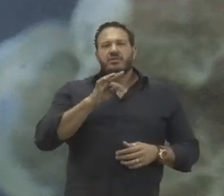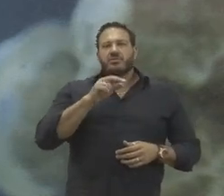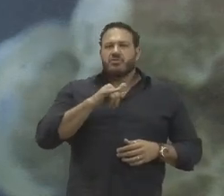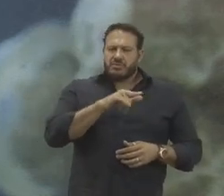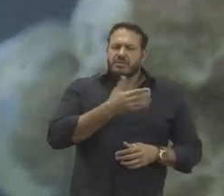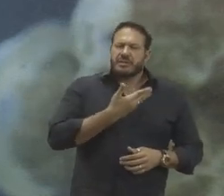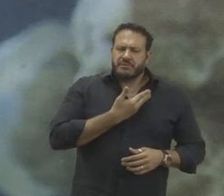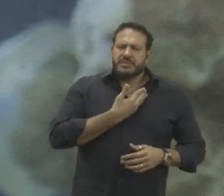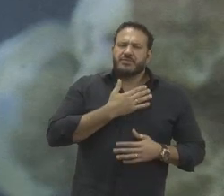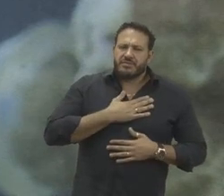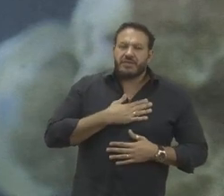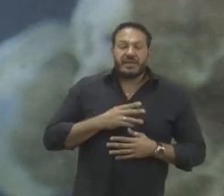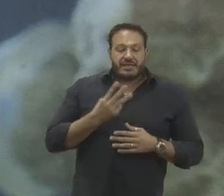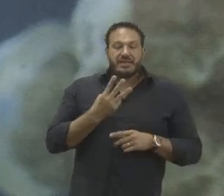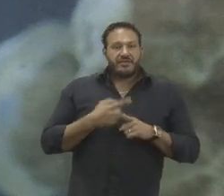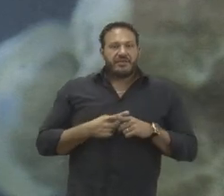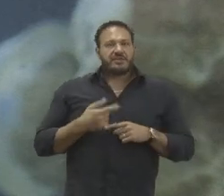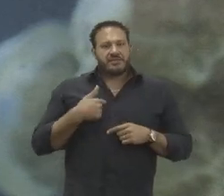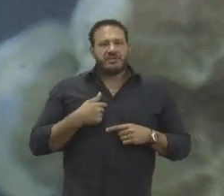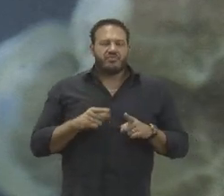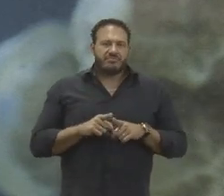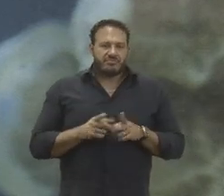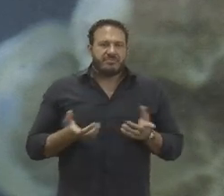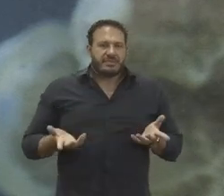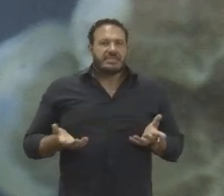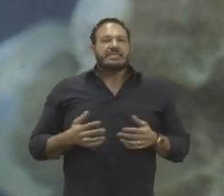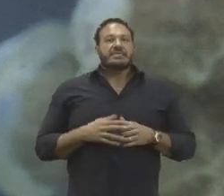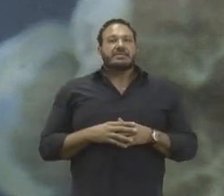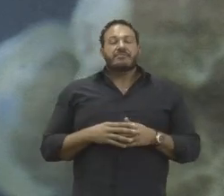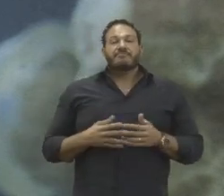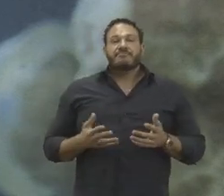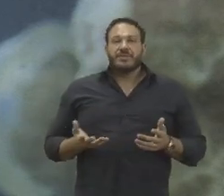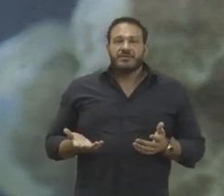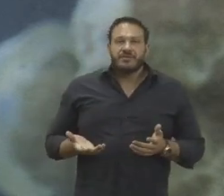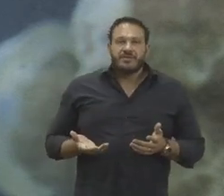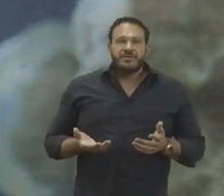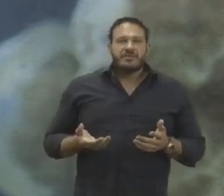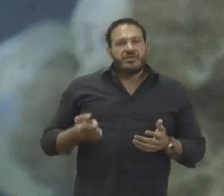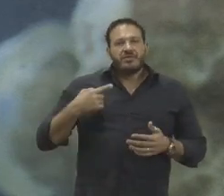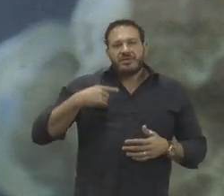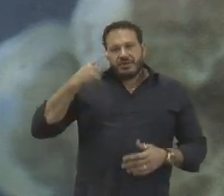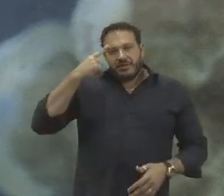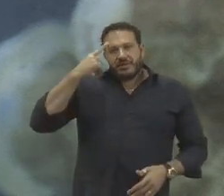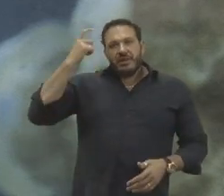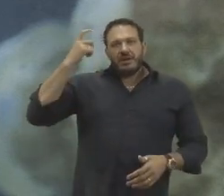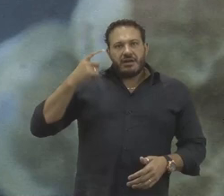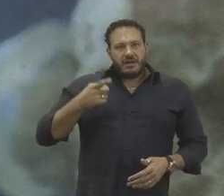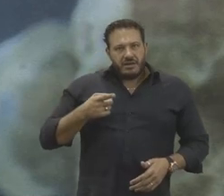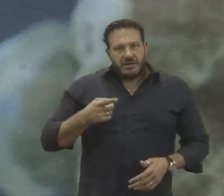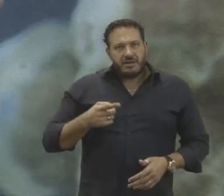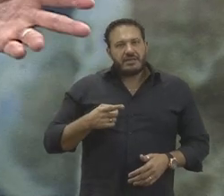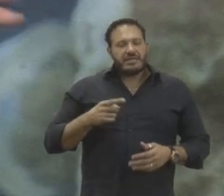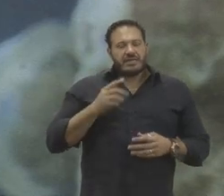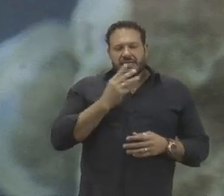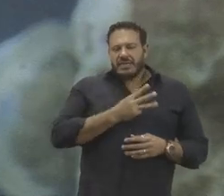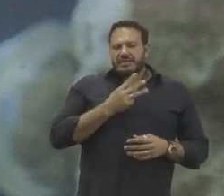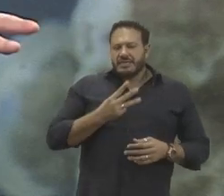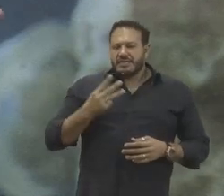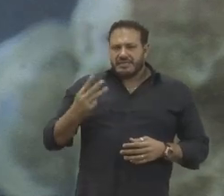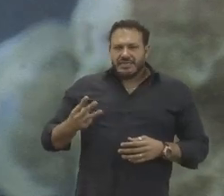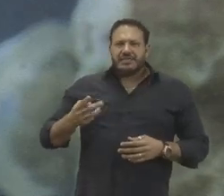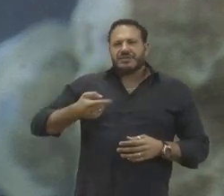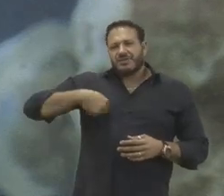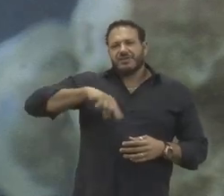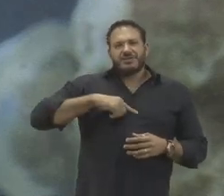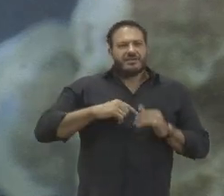também esteve nas três vezes e eu né então eh a nossa ideia brilhante foi que com tantos três repetidos a gente